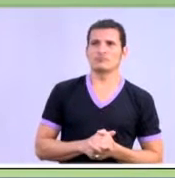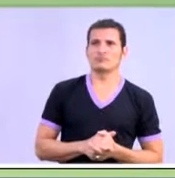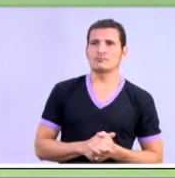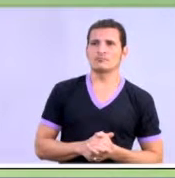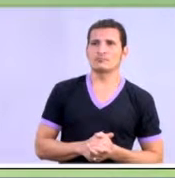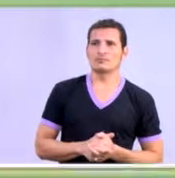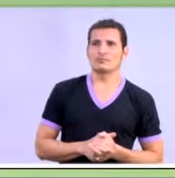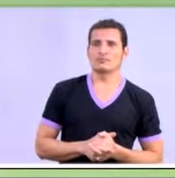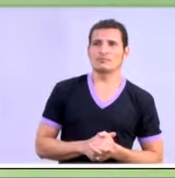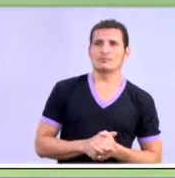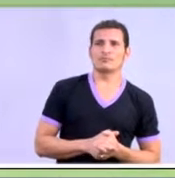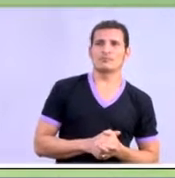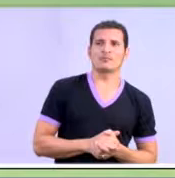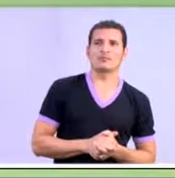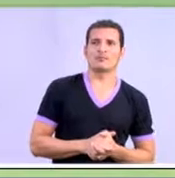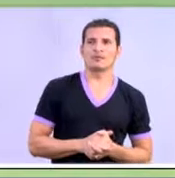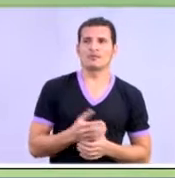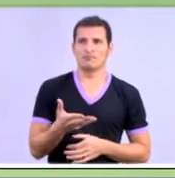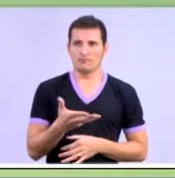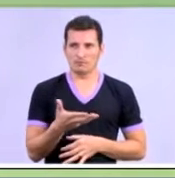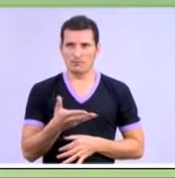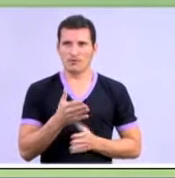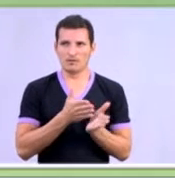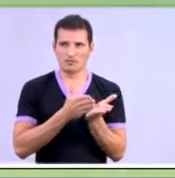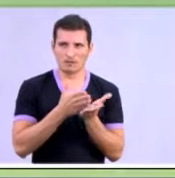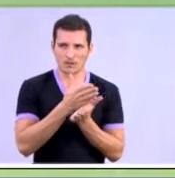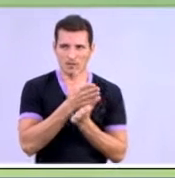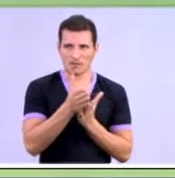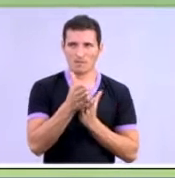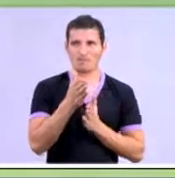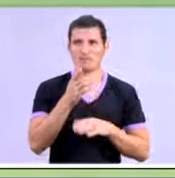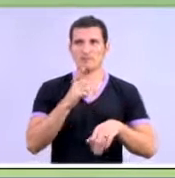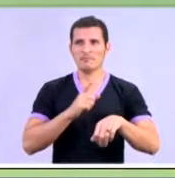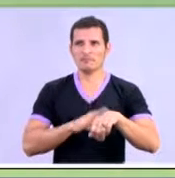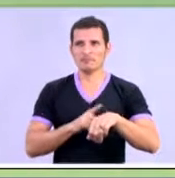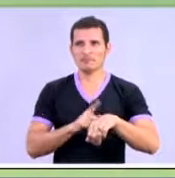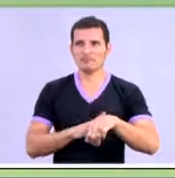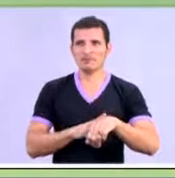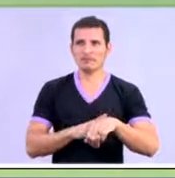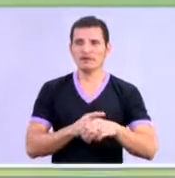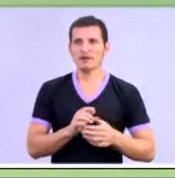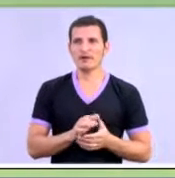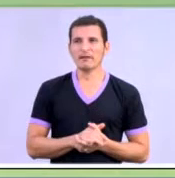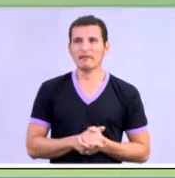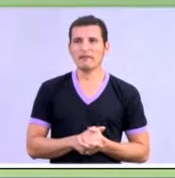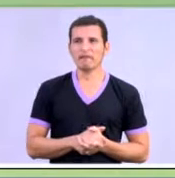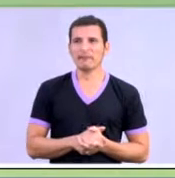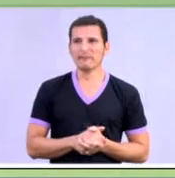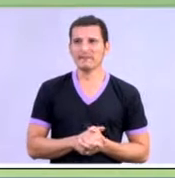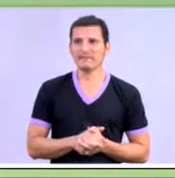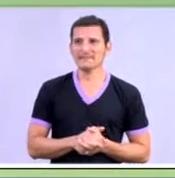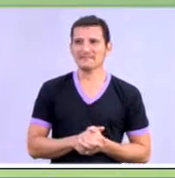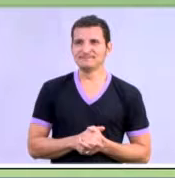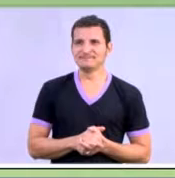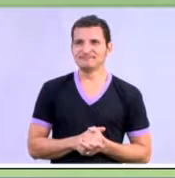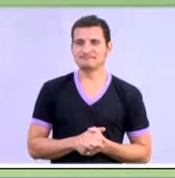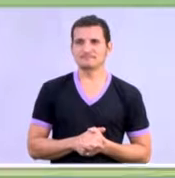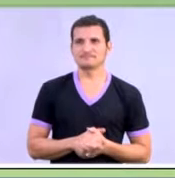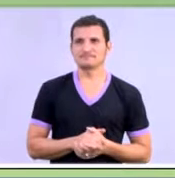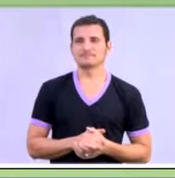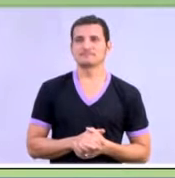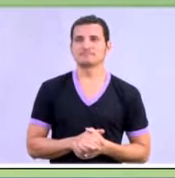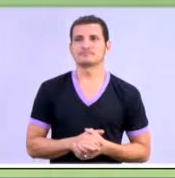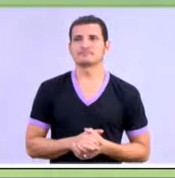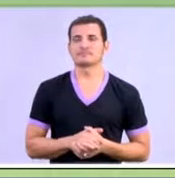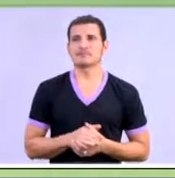são velocidade, direção e tempo. Quer dizer, quando eu passo uma informação ao método, quando